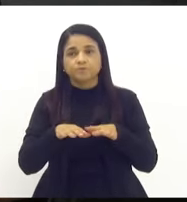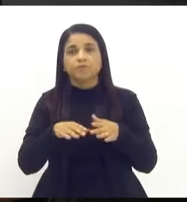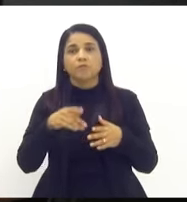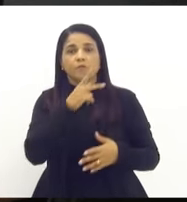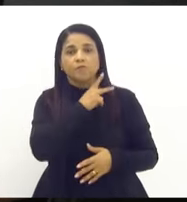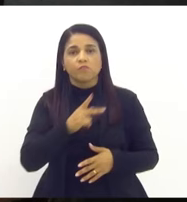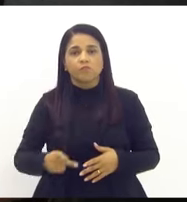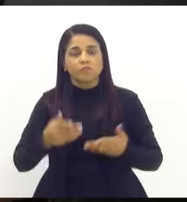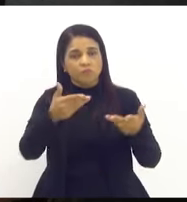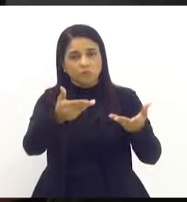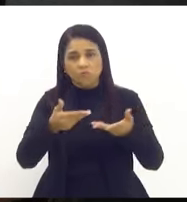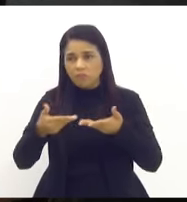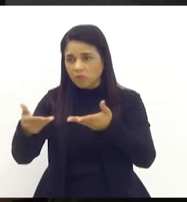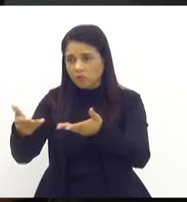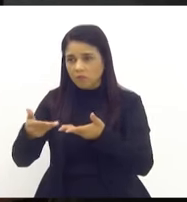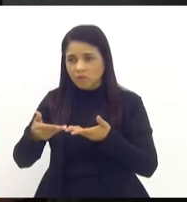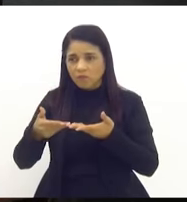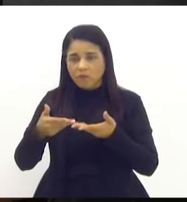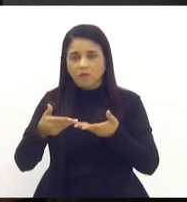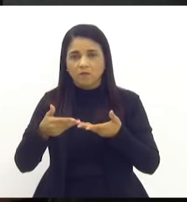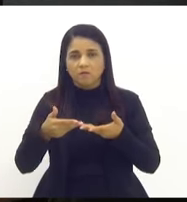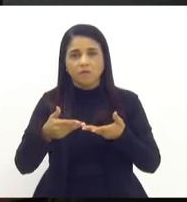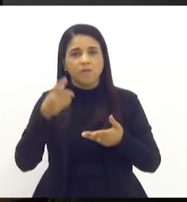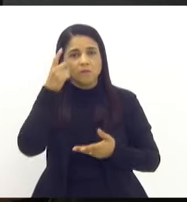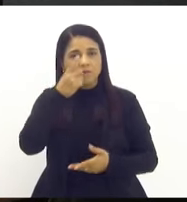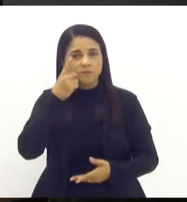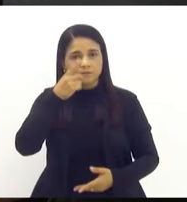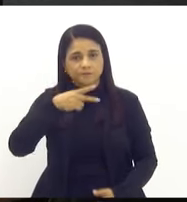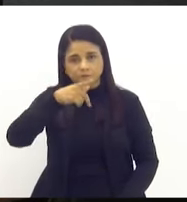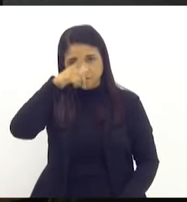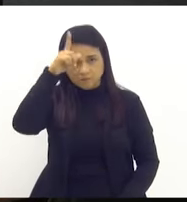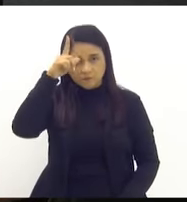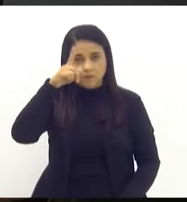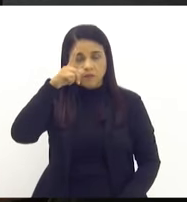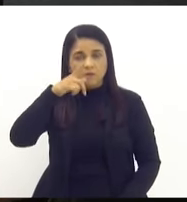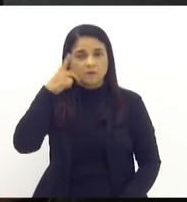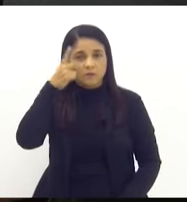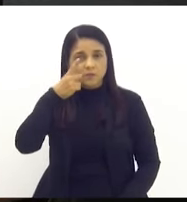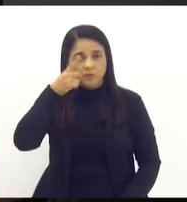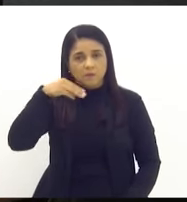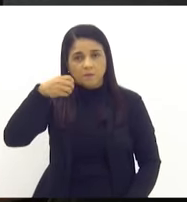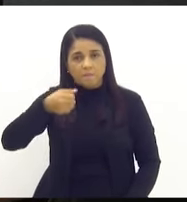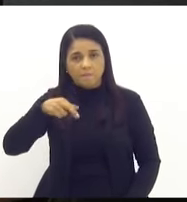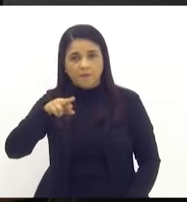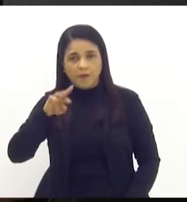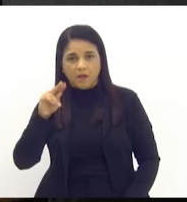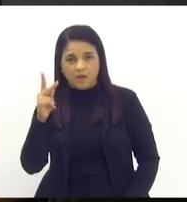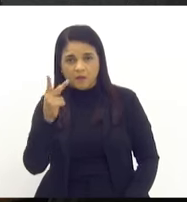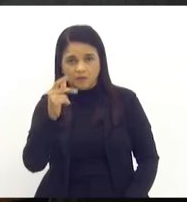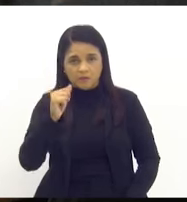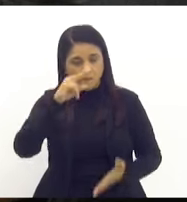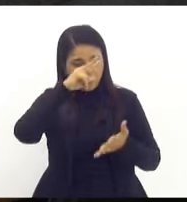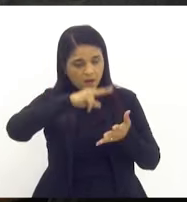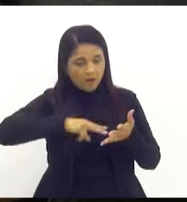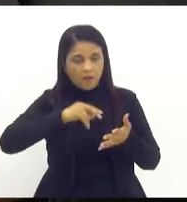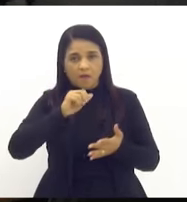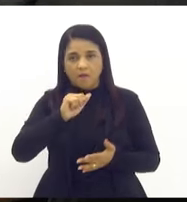presidência convida a deputada Marta Rocha para fazer a leitura da ata da sessão